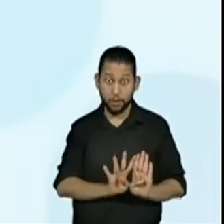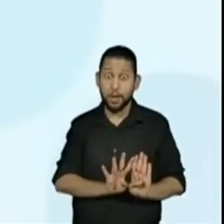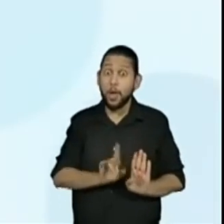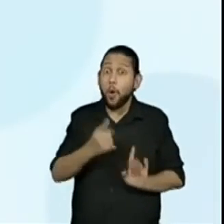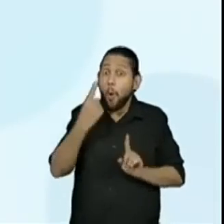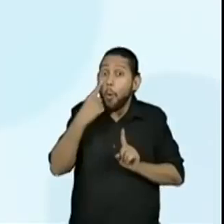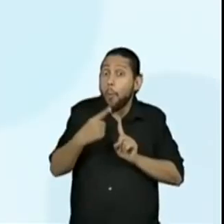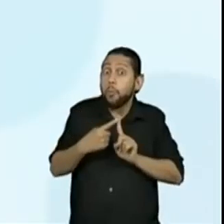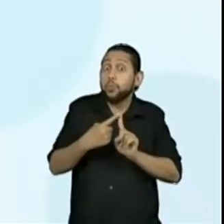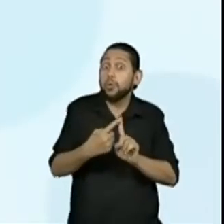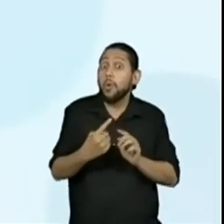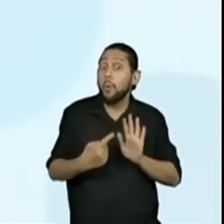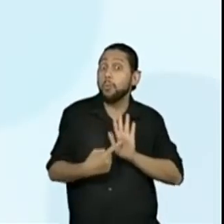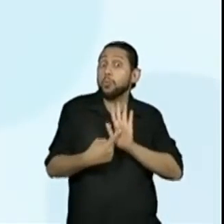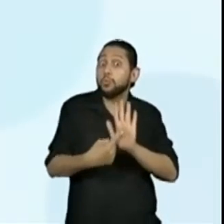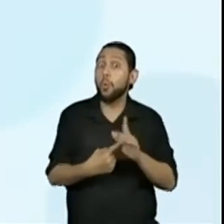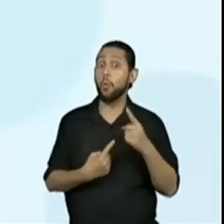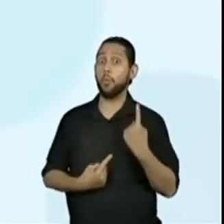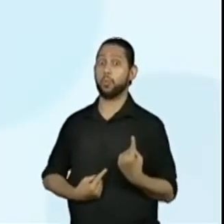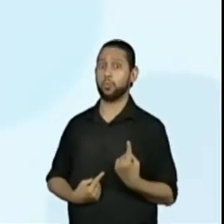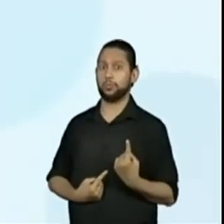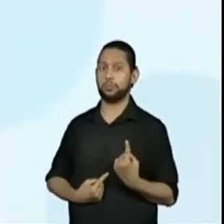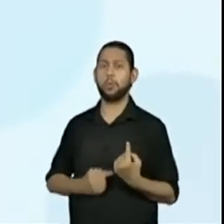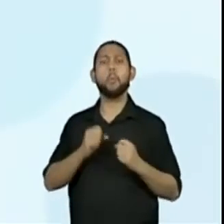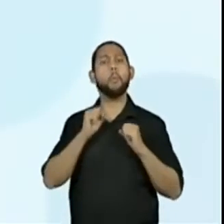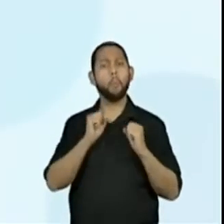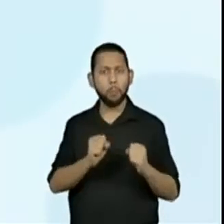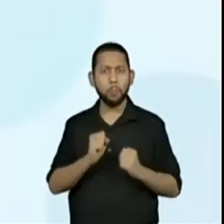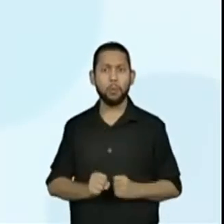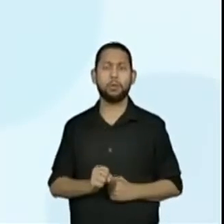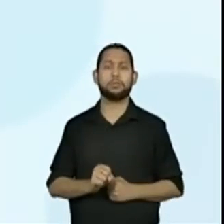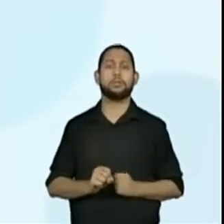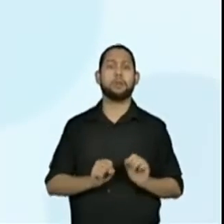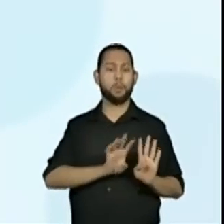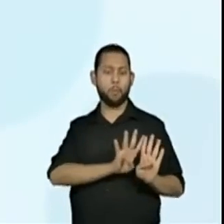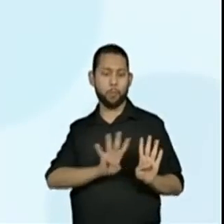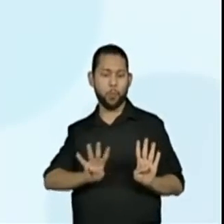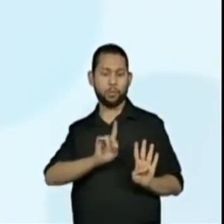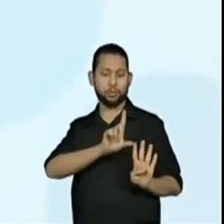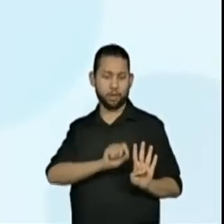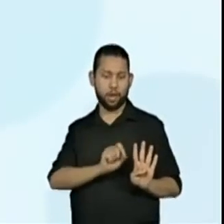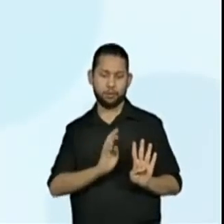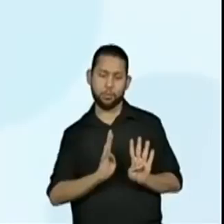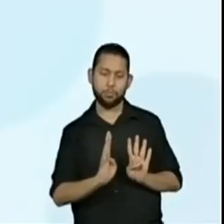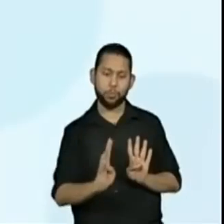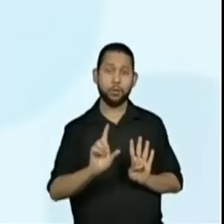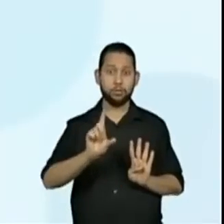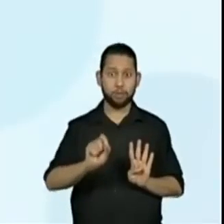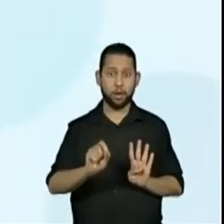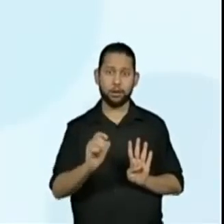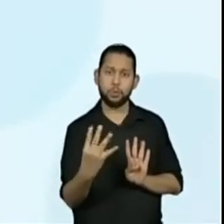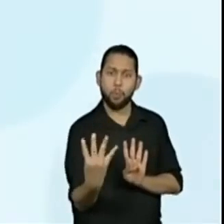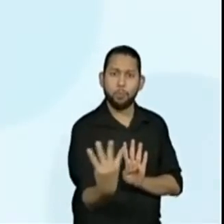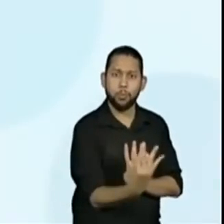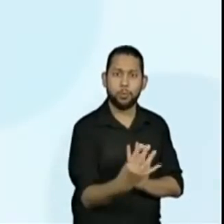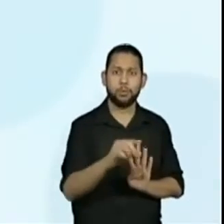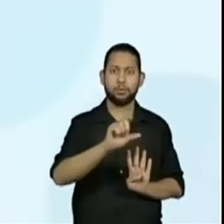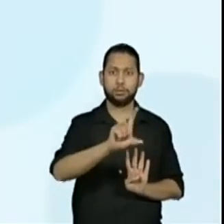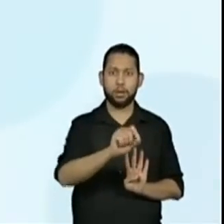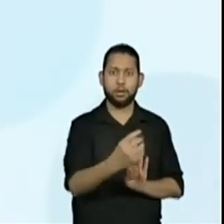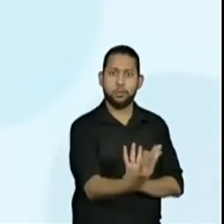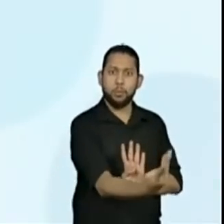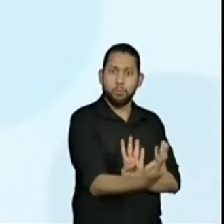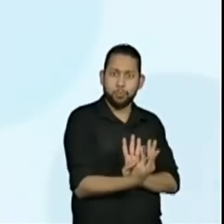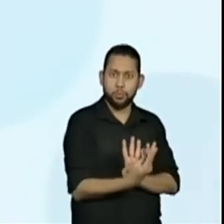desenhei uma opção Vamos então apresentar pro seu José mais uma opção de desenho podemos